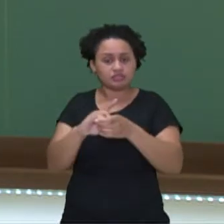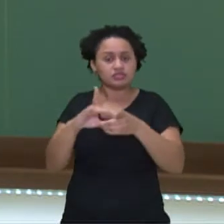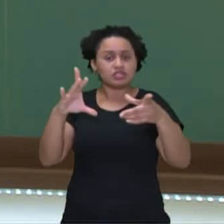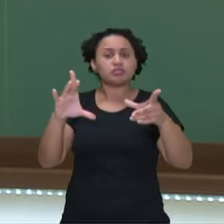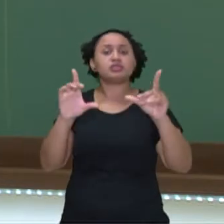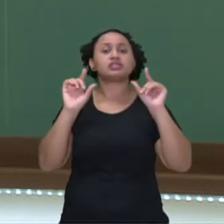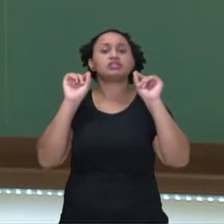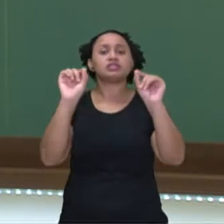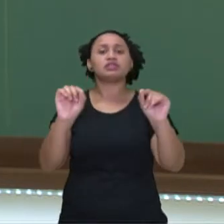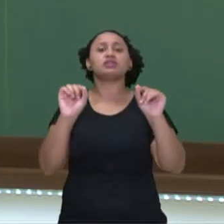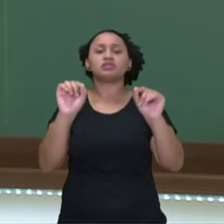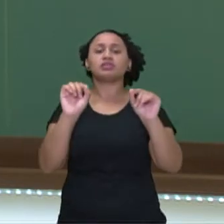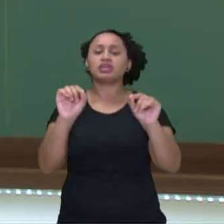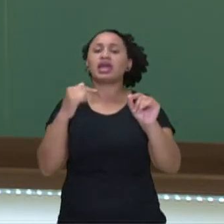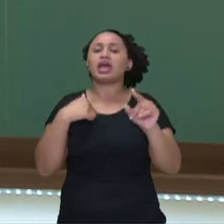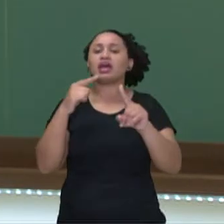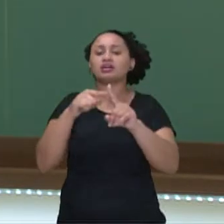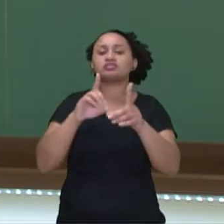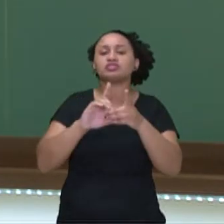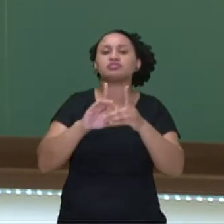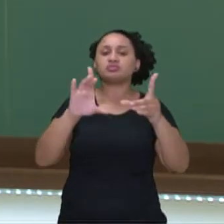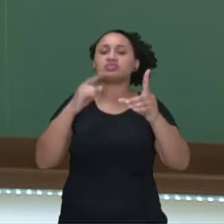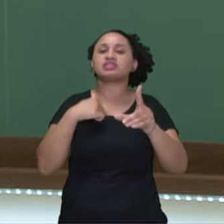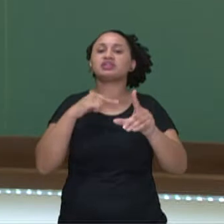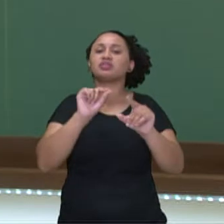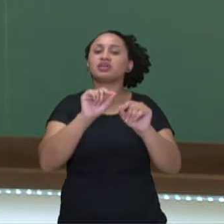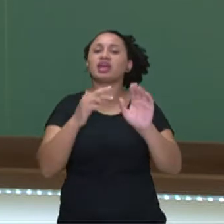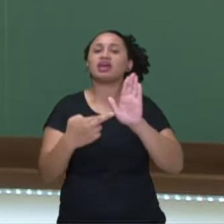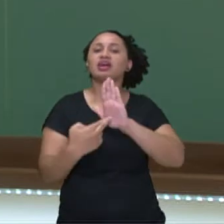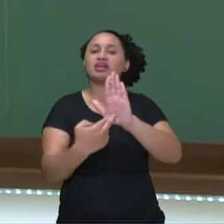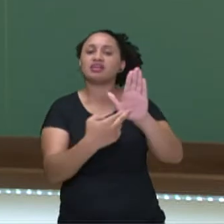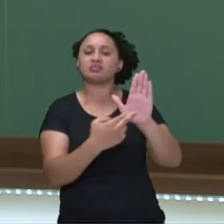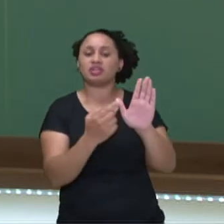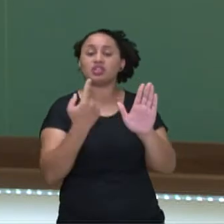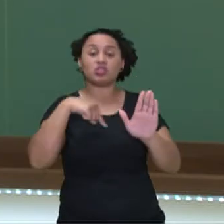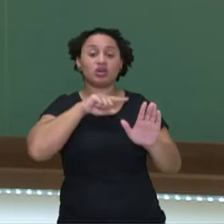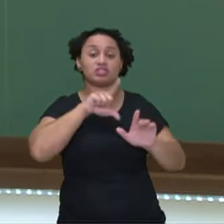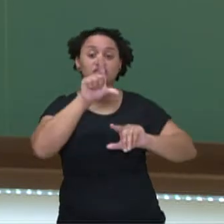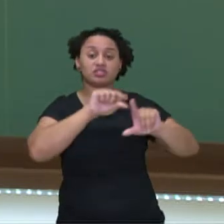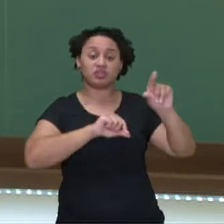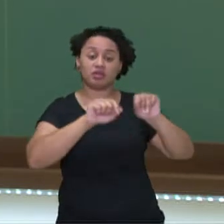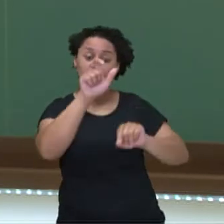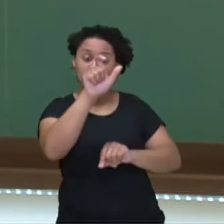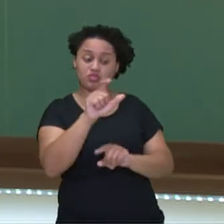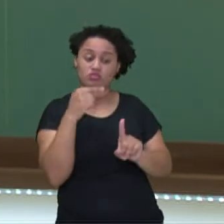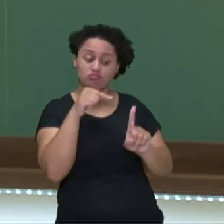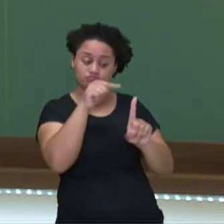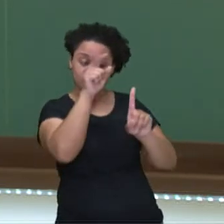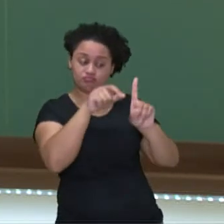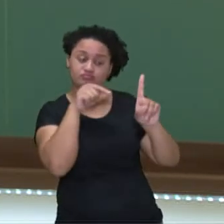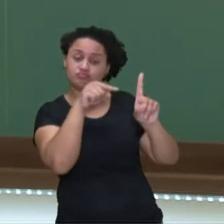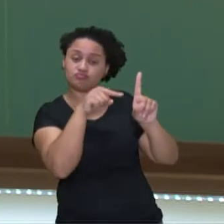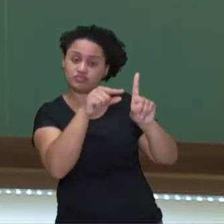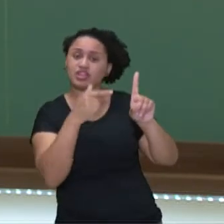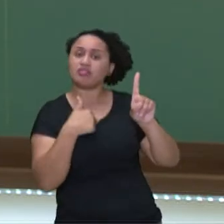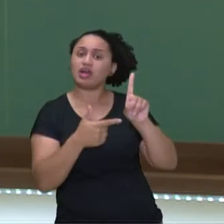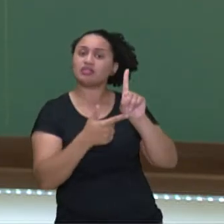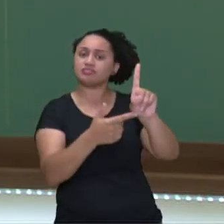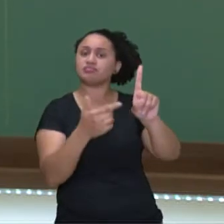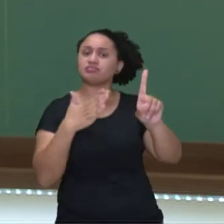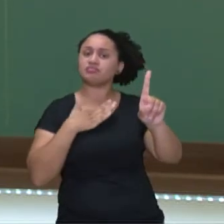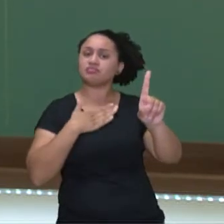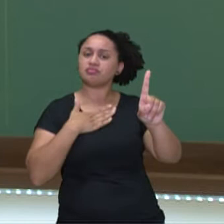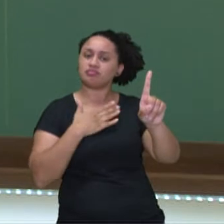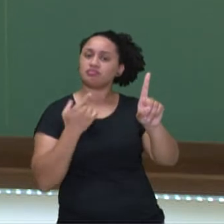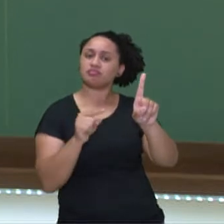hoje é uma democracia representativa, nós escolhemos um representante político através